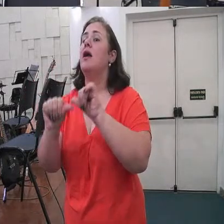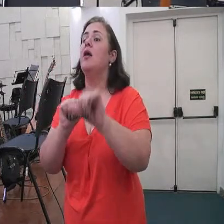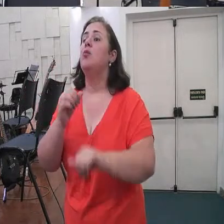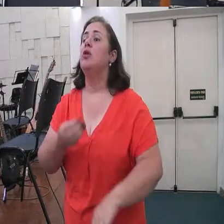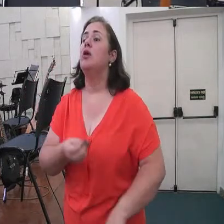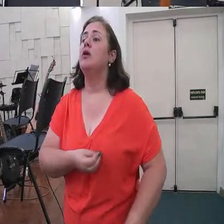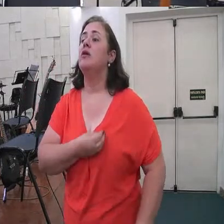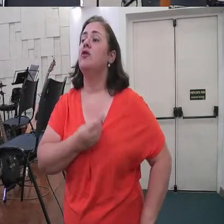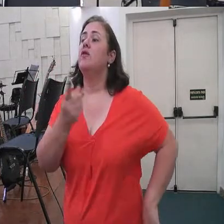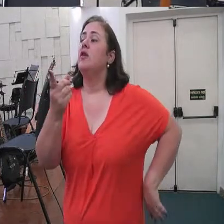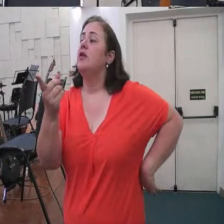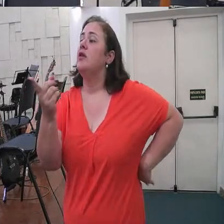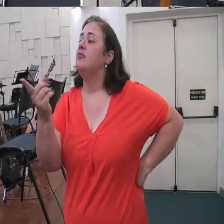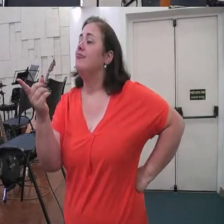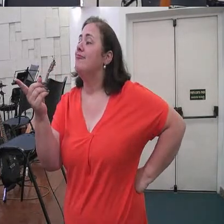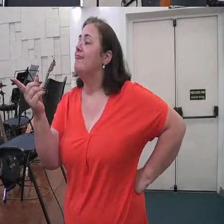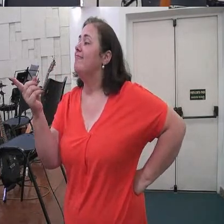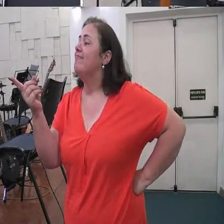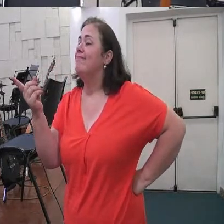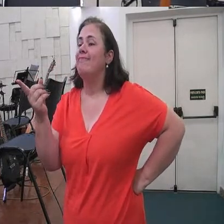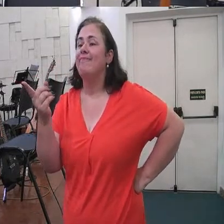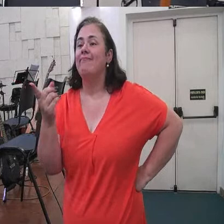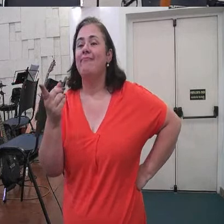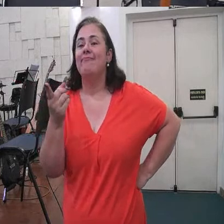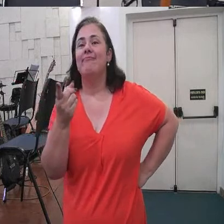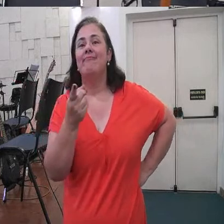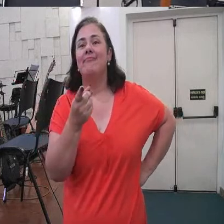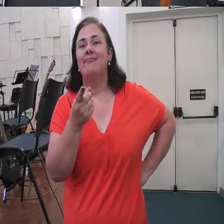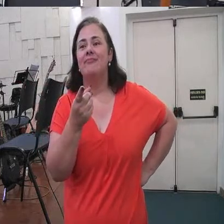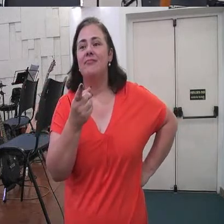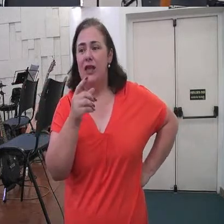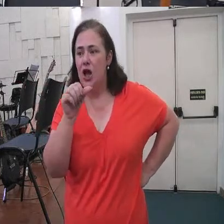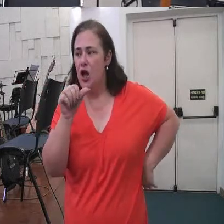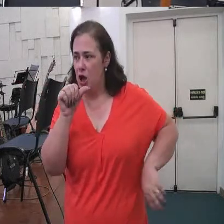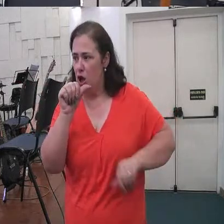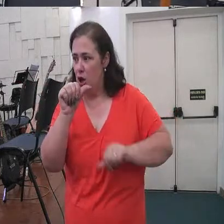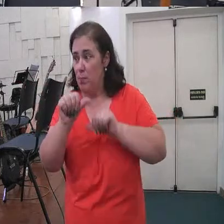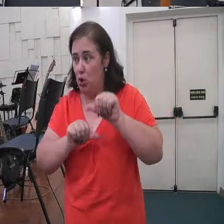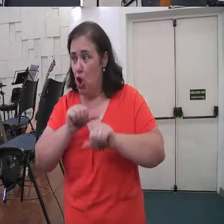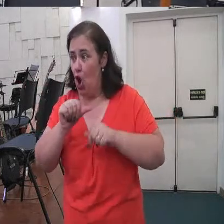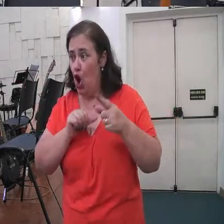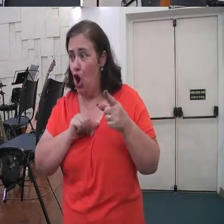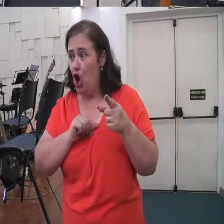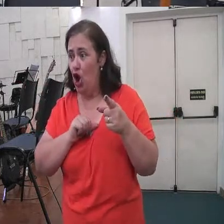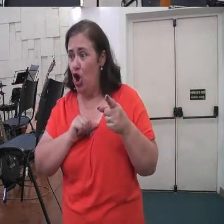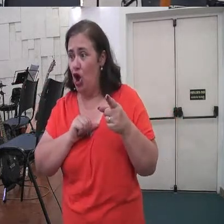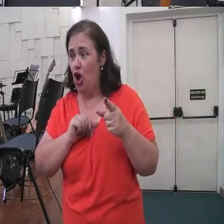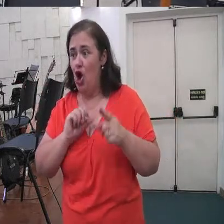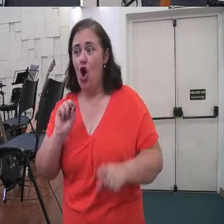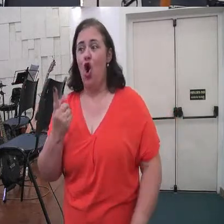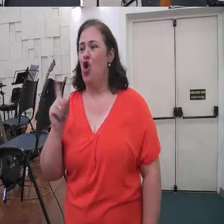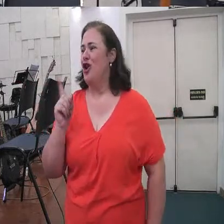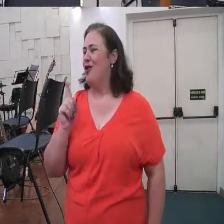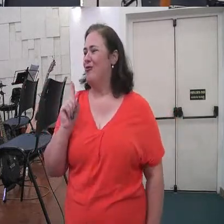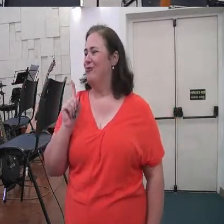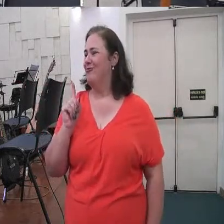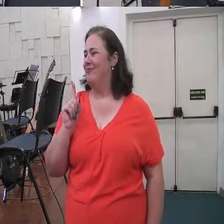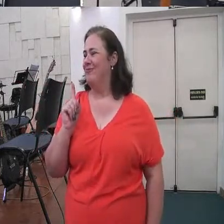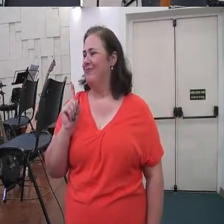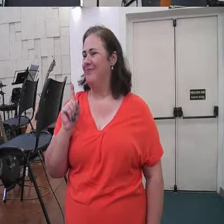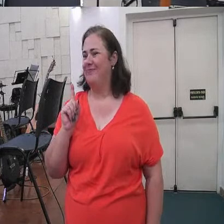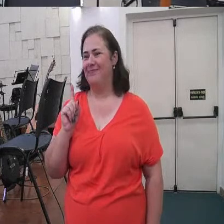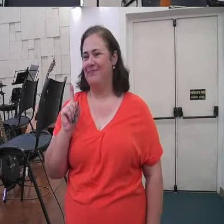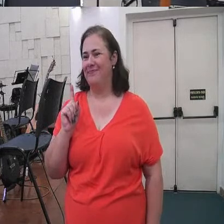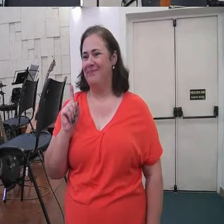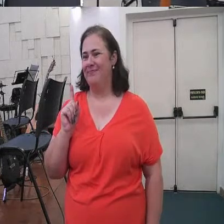vivência como você crê. Você diz que crê? Que maravilha. Então, permita-me ver as suas